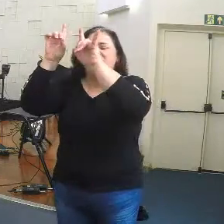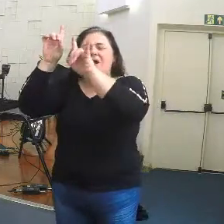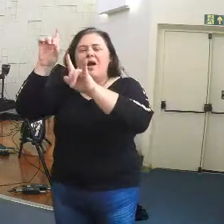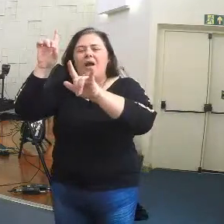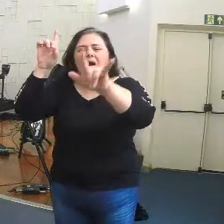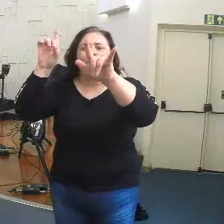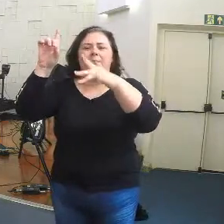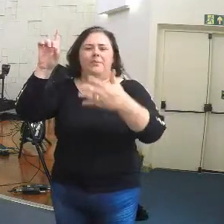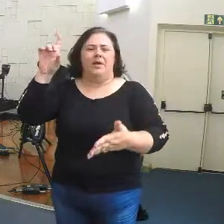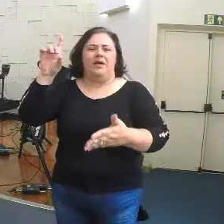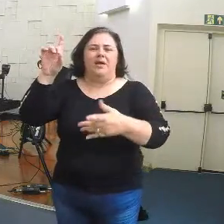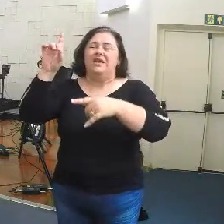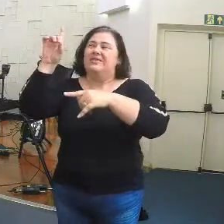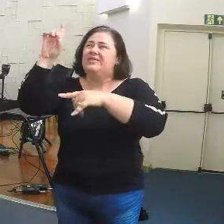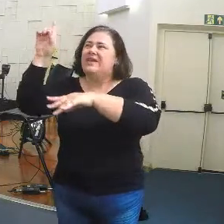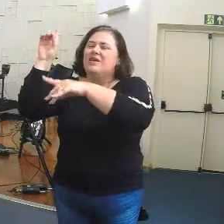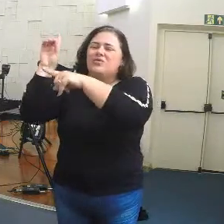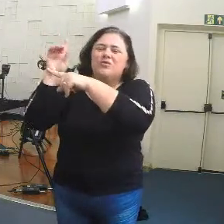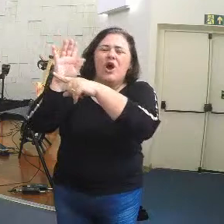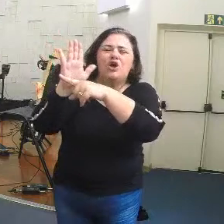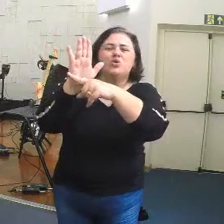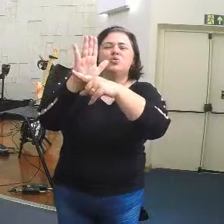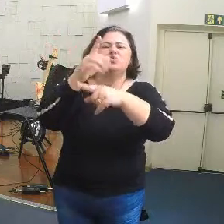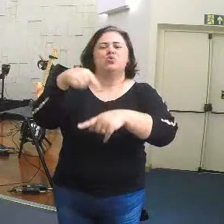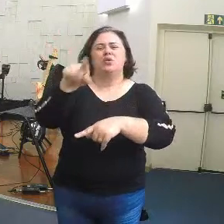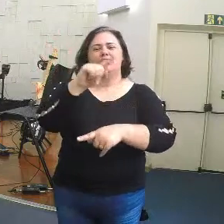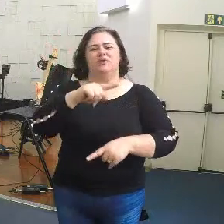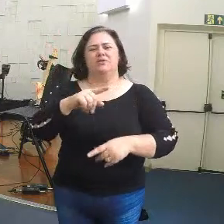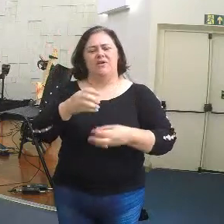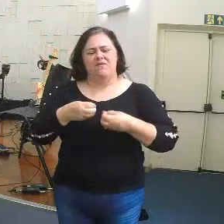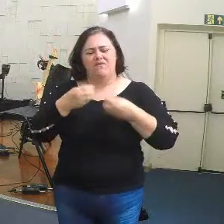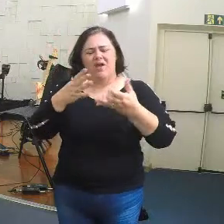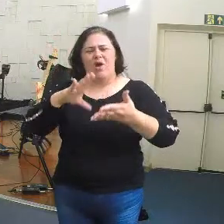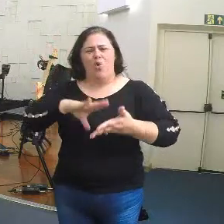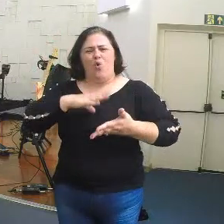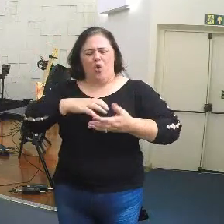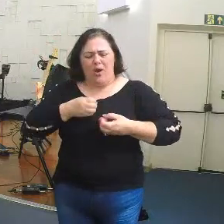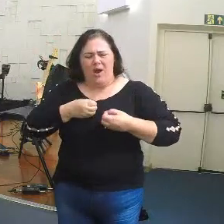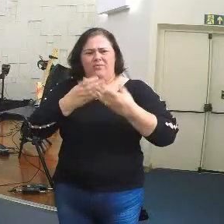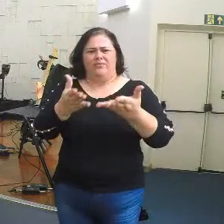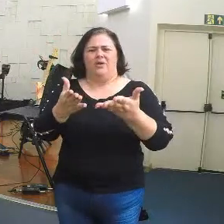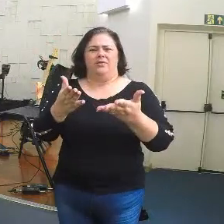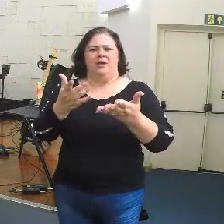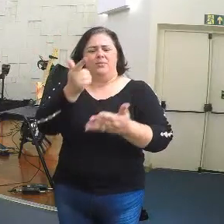você precisa dizer, porque Deus vai lhe dar coragem para tentar mais uma vez.